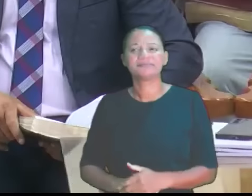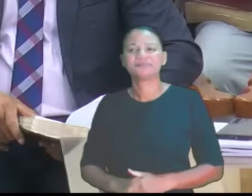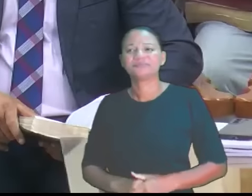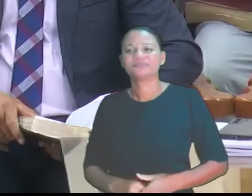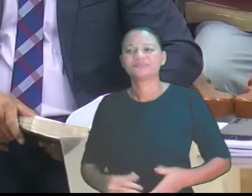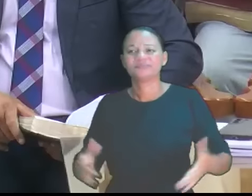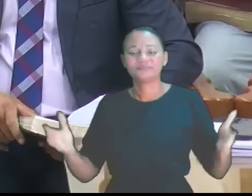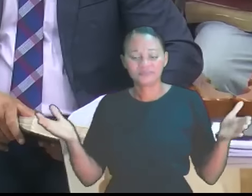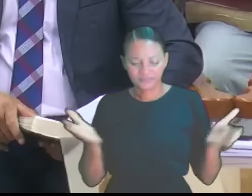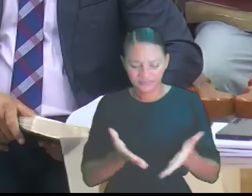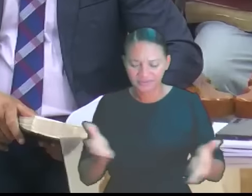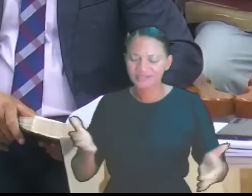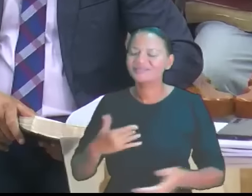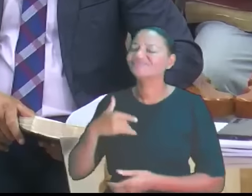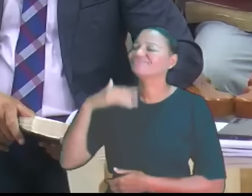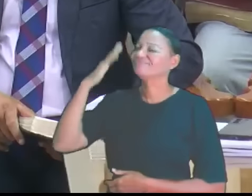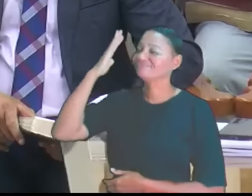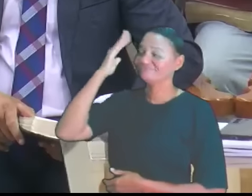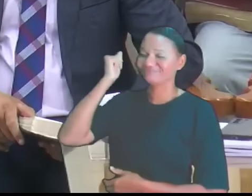Agora sei